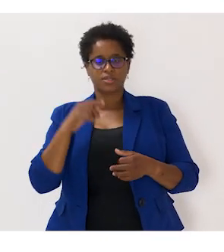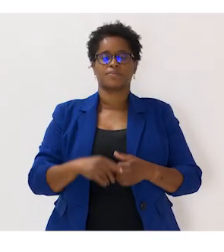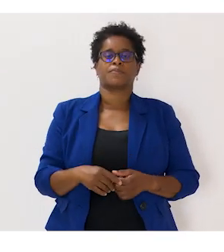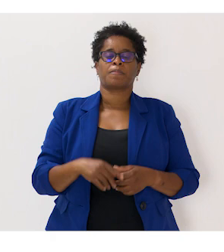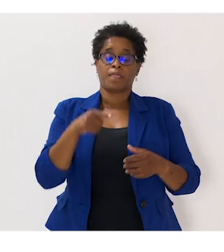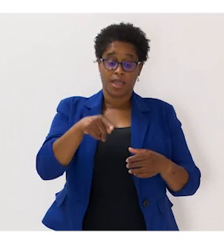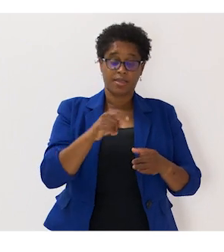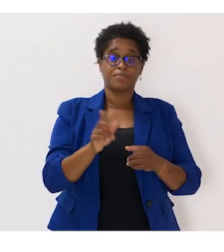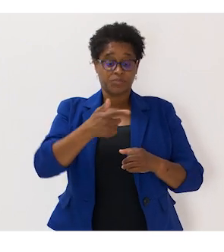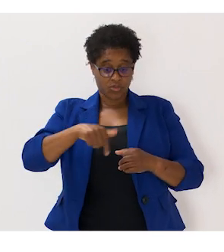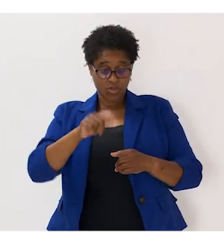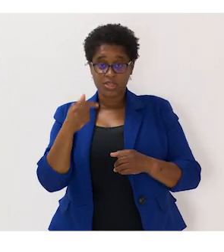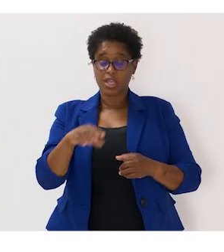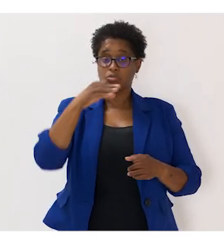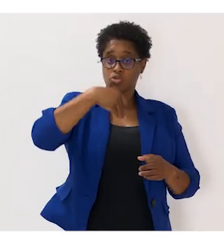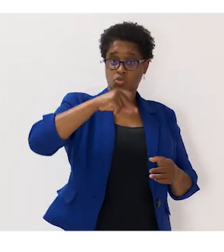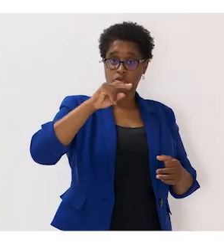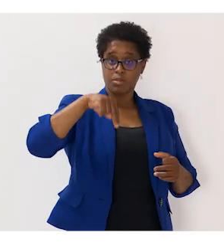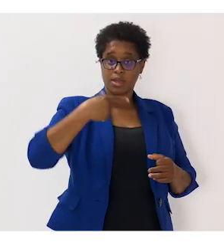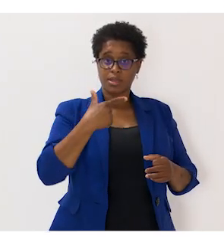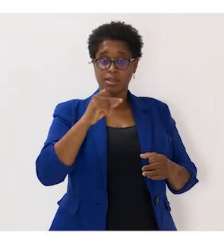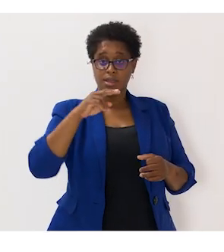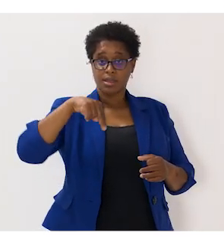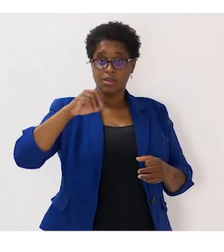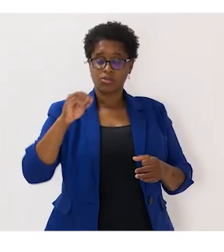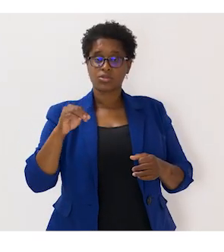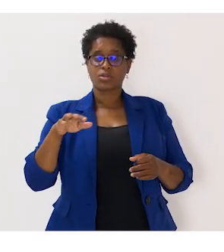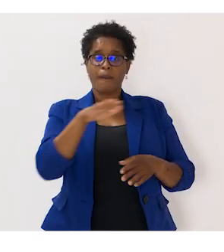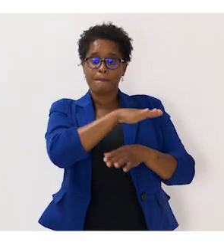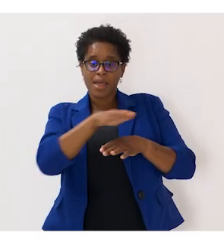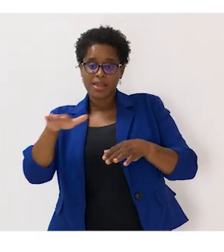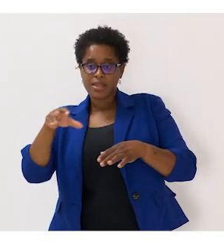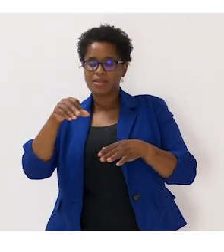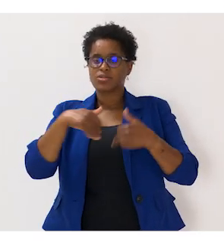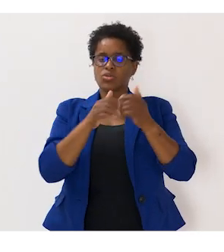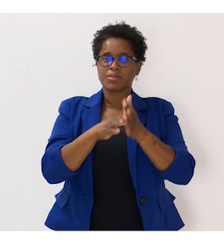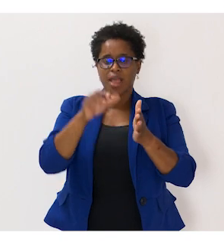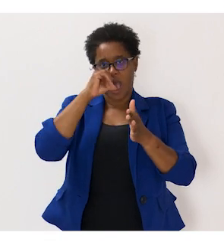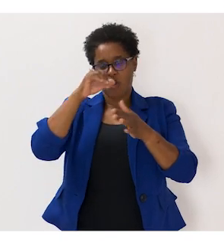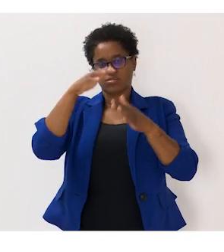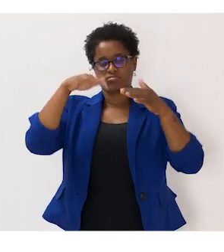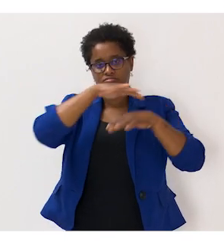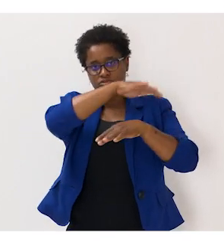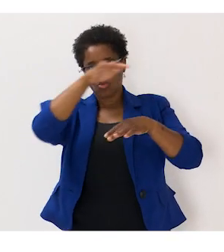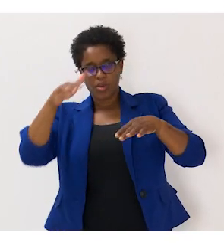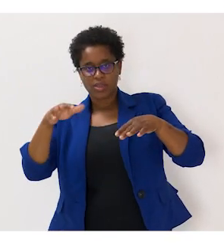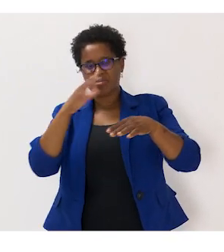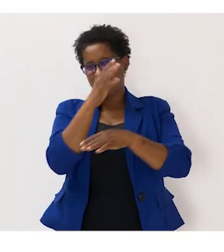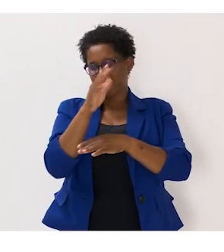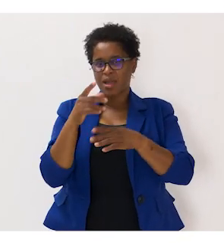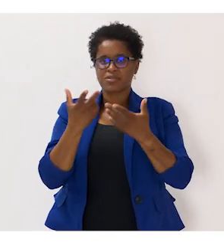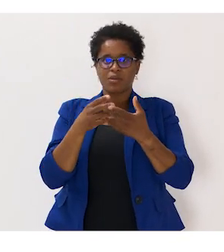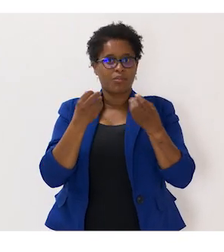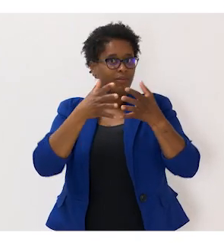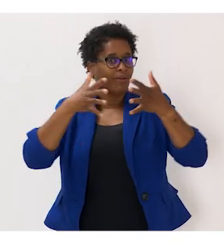Aqui, nós temos os pântanos, que são planícies parcial ou totalmente inundadas, cobertas com uma vegetação